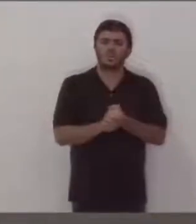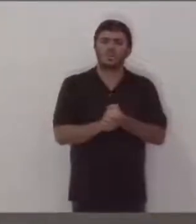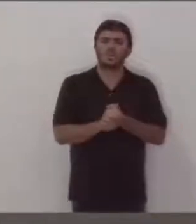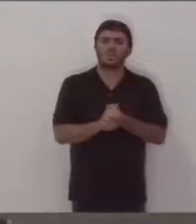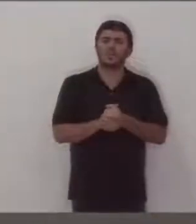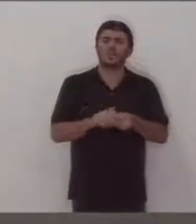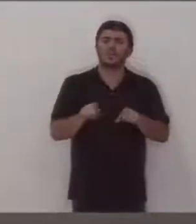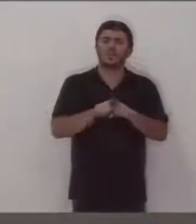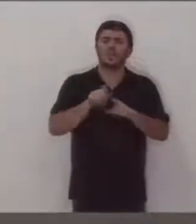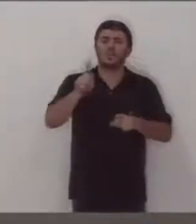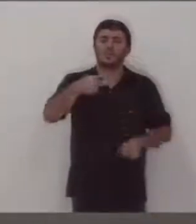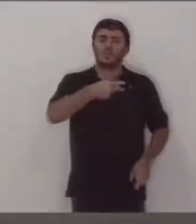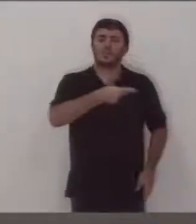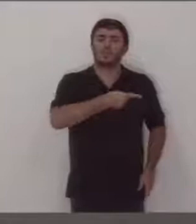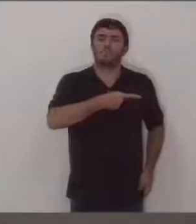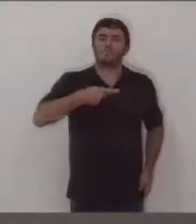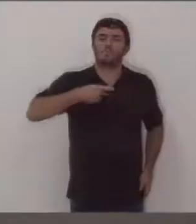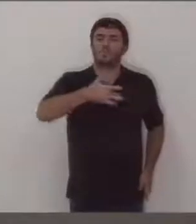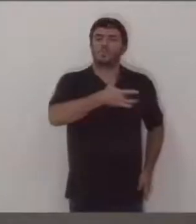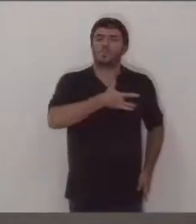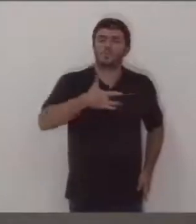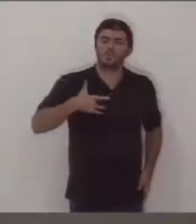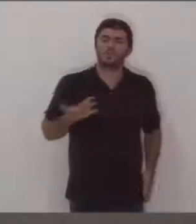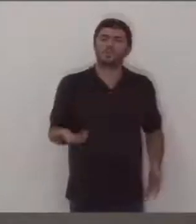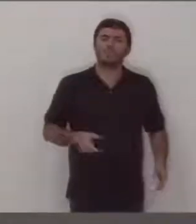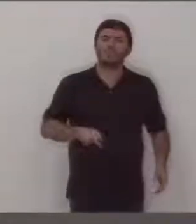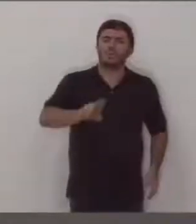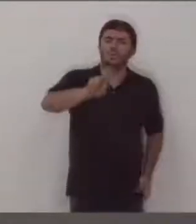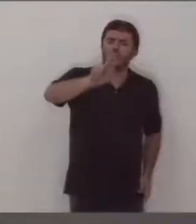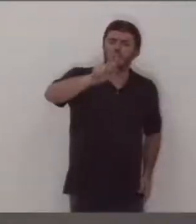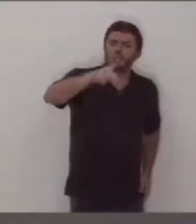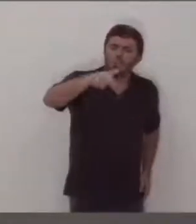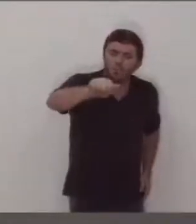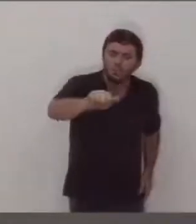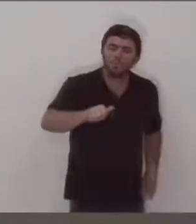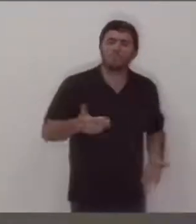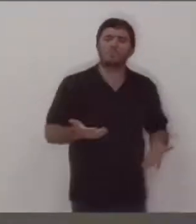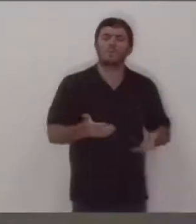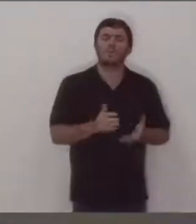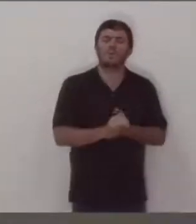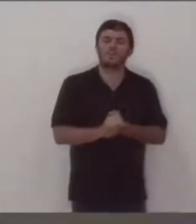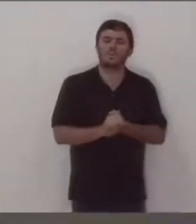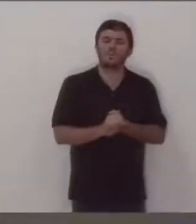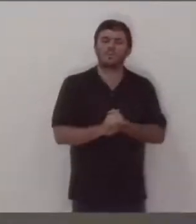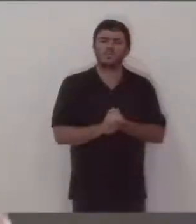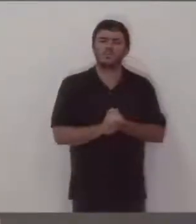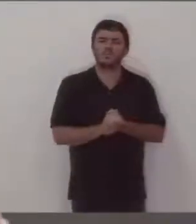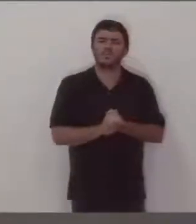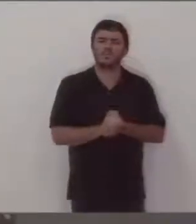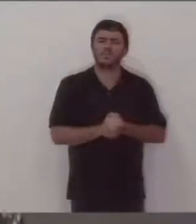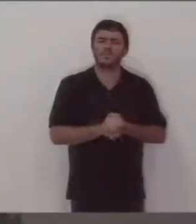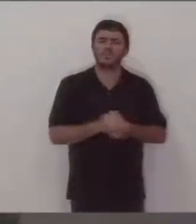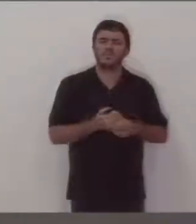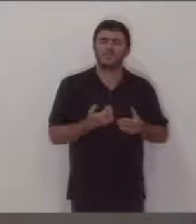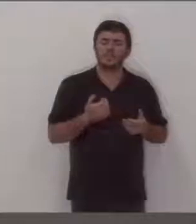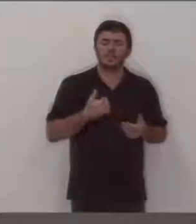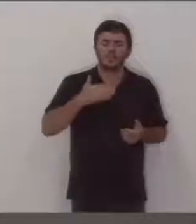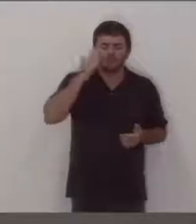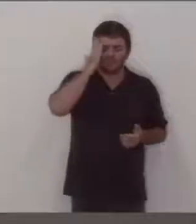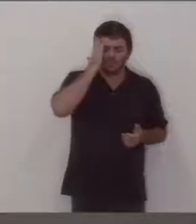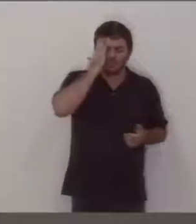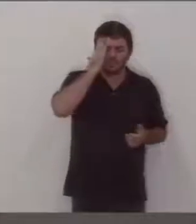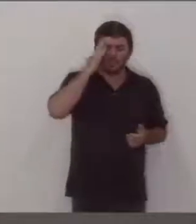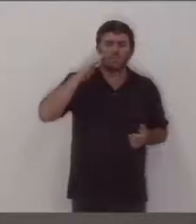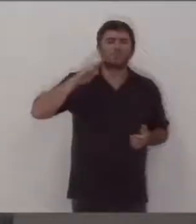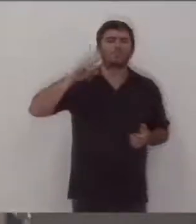postos de saúde, a UPA. Então, fiz questão de falar aqui, porque já é uma situação tão difícil procurar